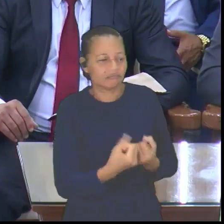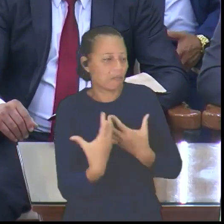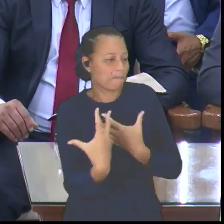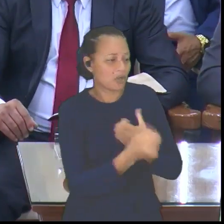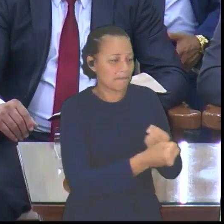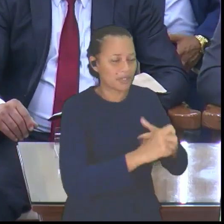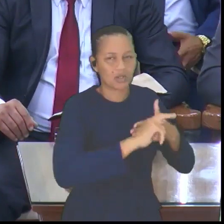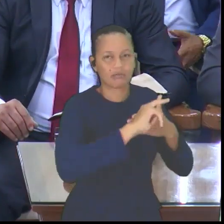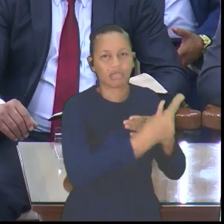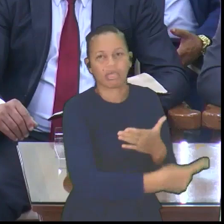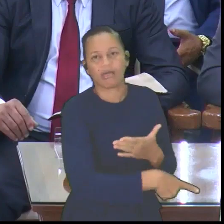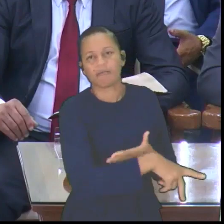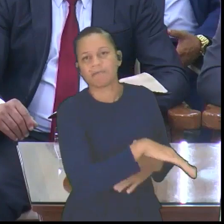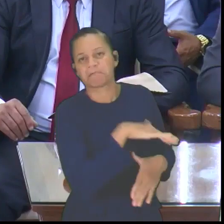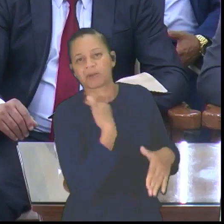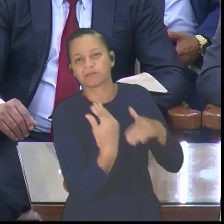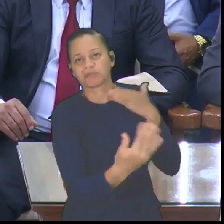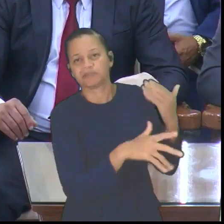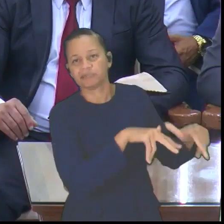eles.